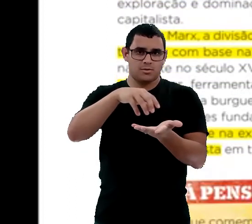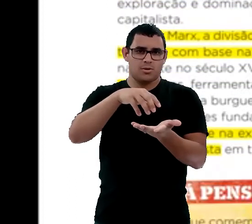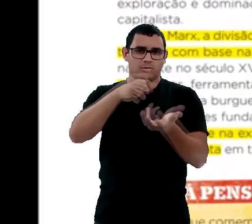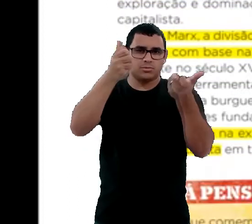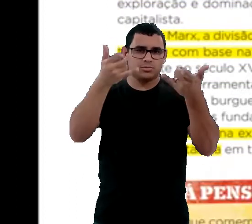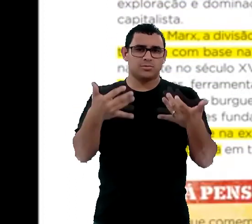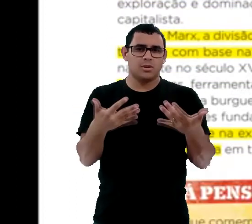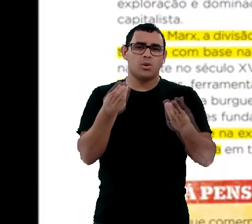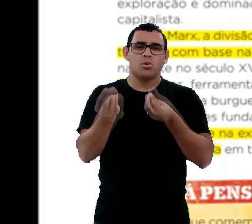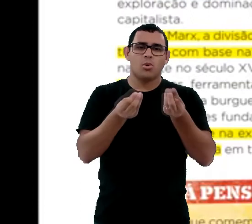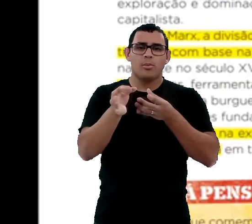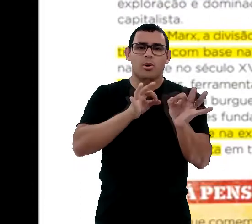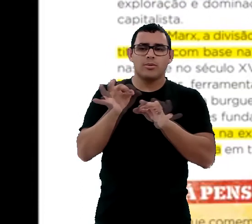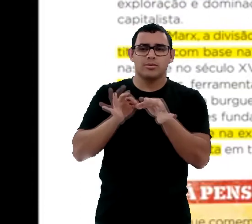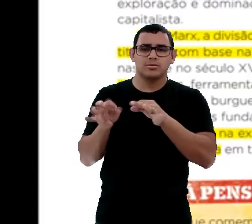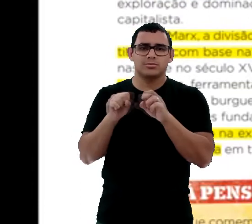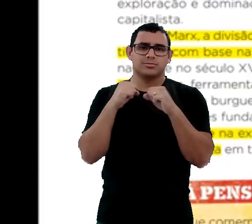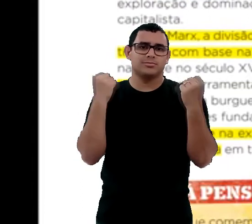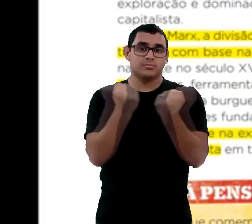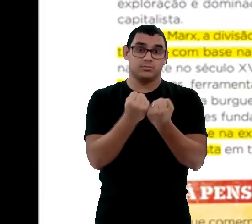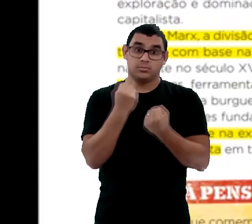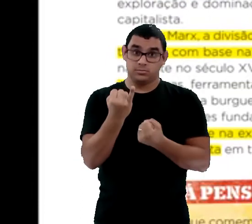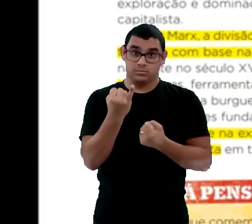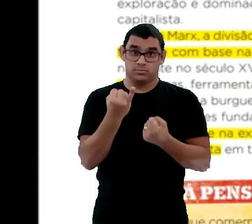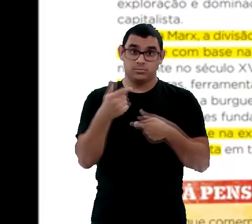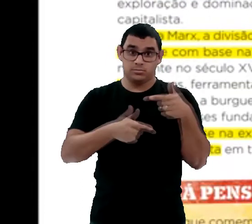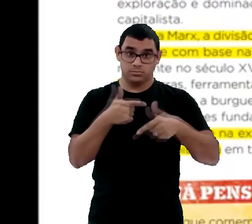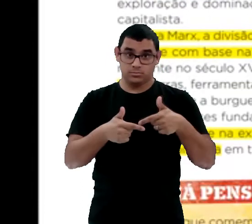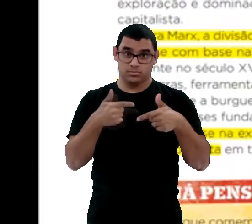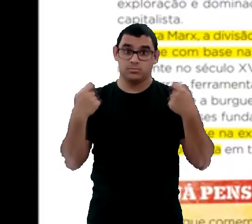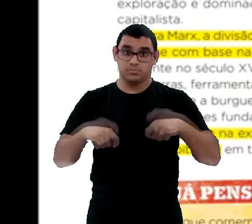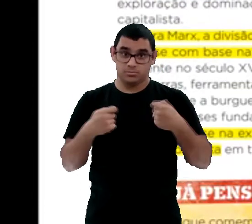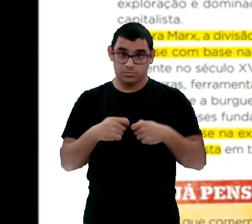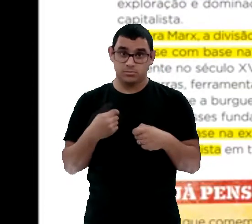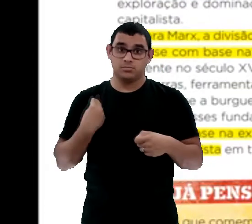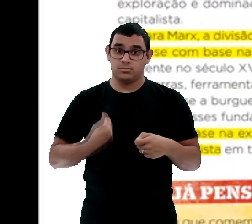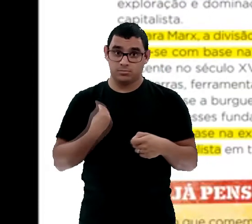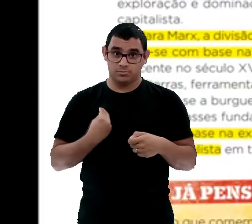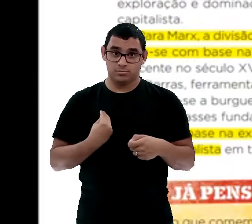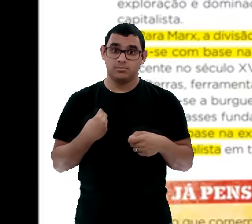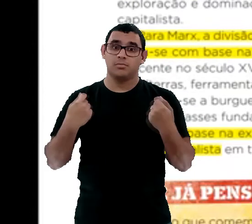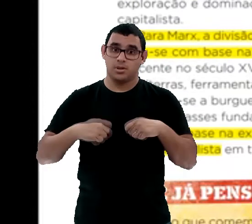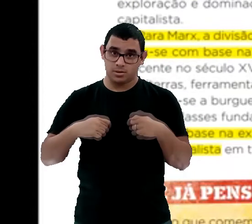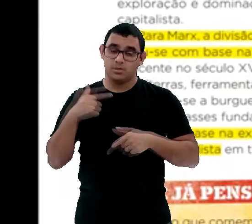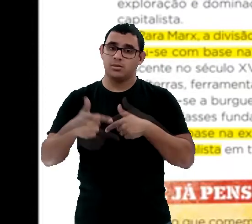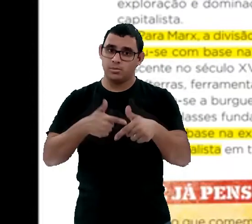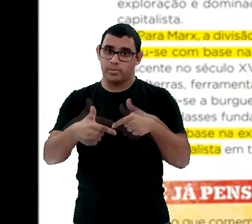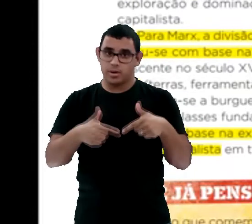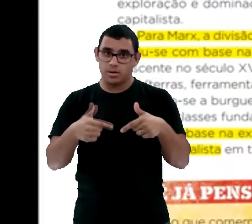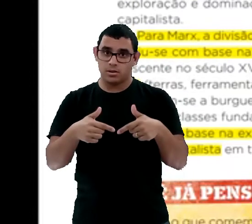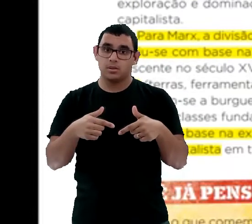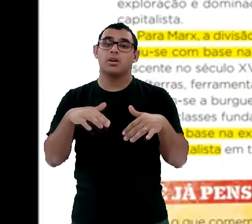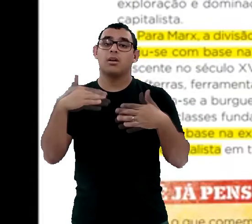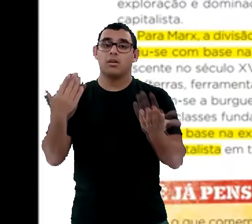sociedade. Então, ou seja, o trabalho assalariado é uma atividade central para a perpetuação das relações sociais entre capitalista e